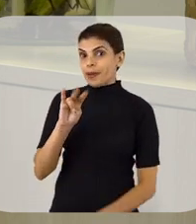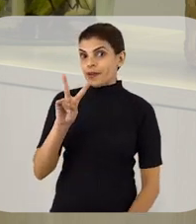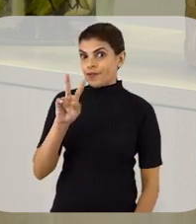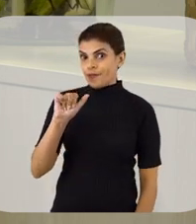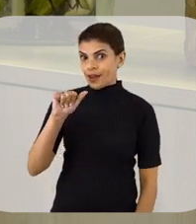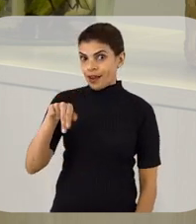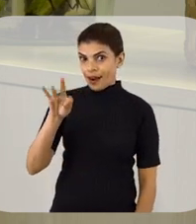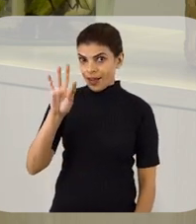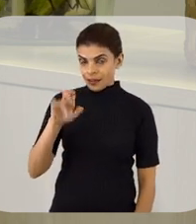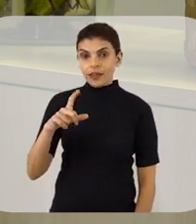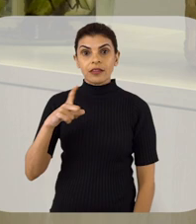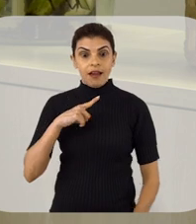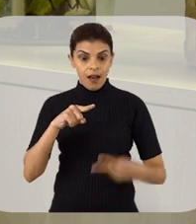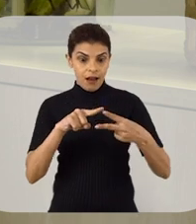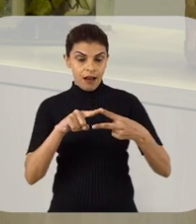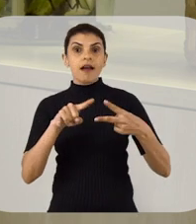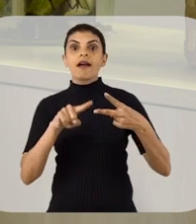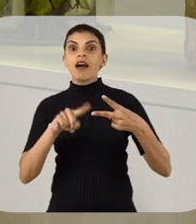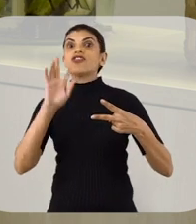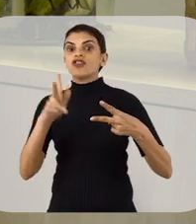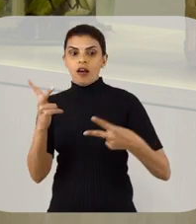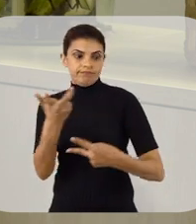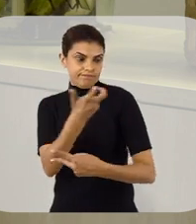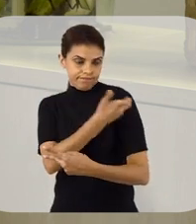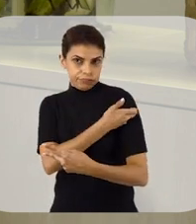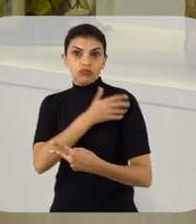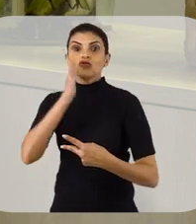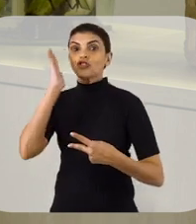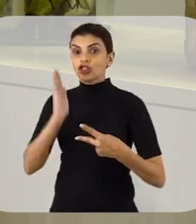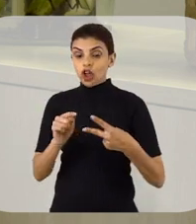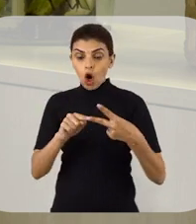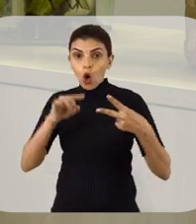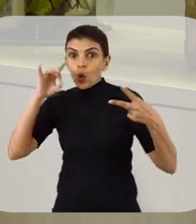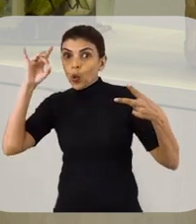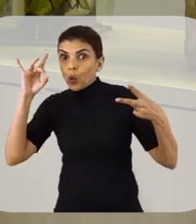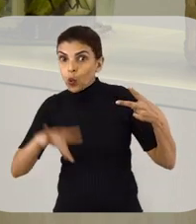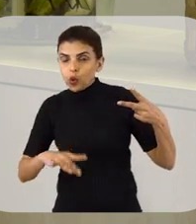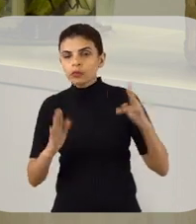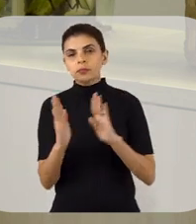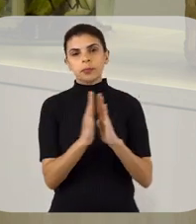vacina bivalente quem tiver 2 doses com a vacina monovalente e da última